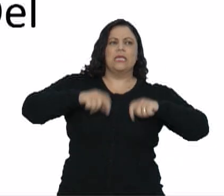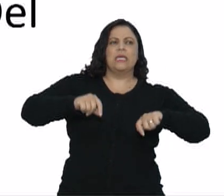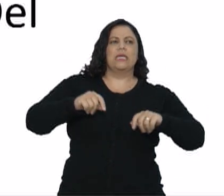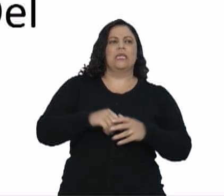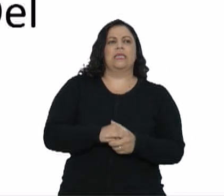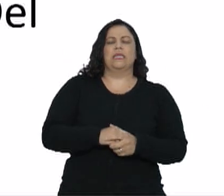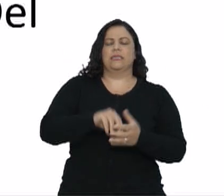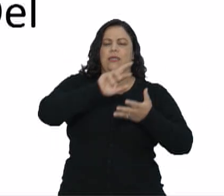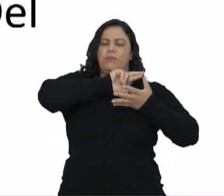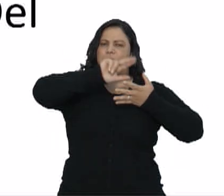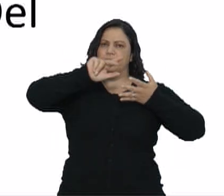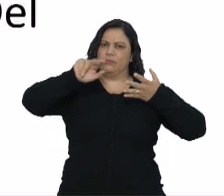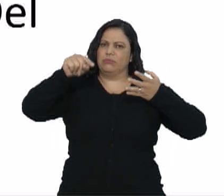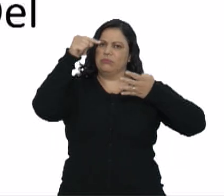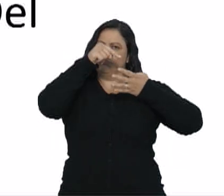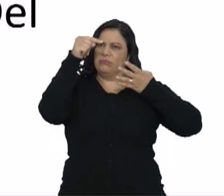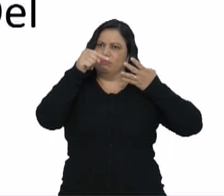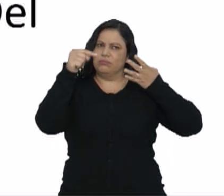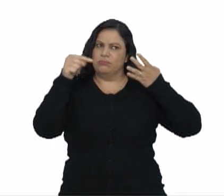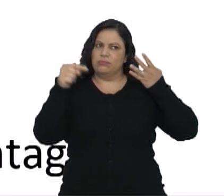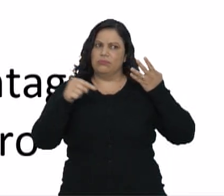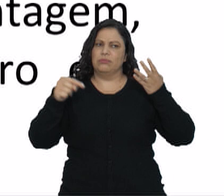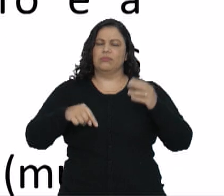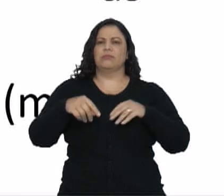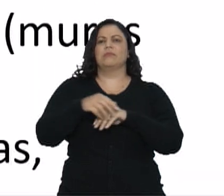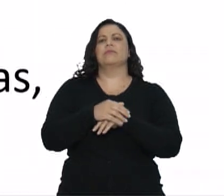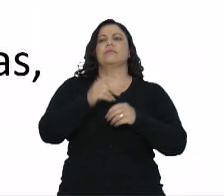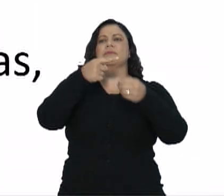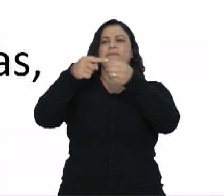Sabará, Caetés e Catas Altas.